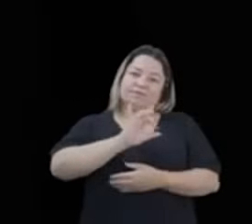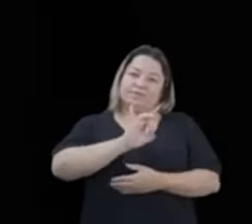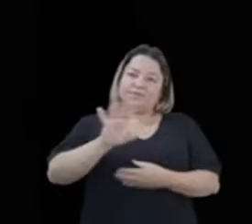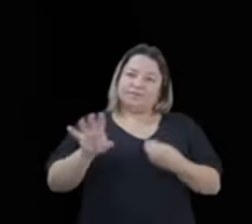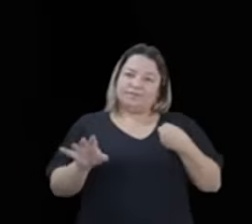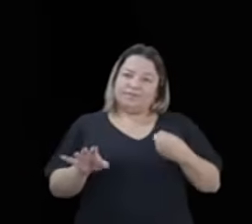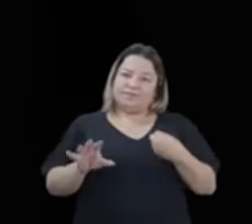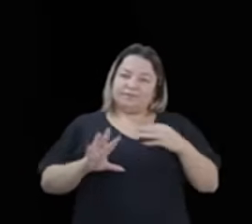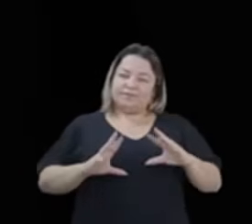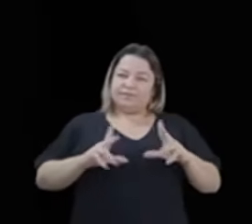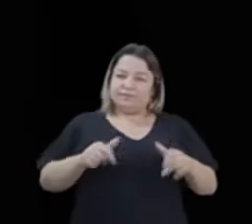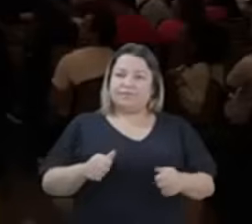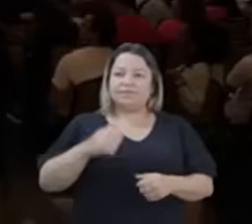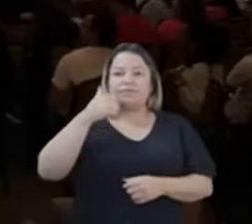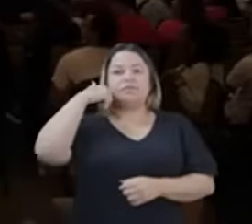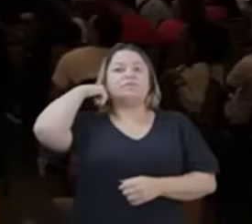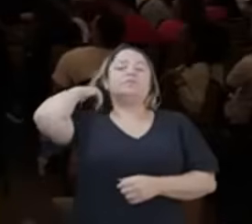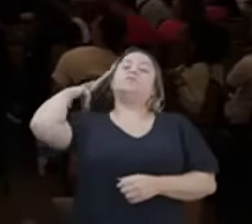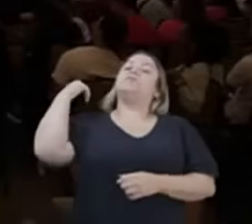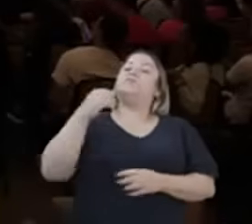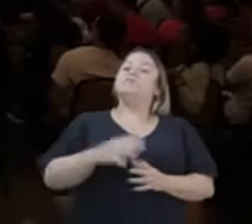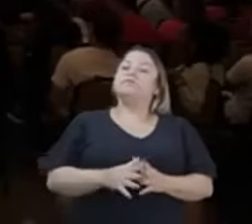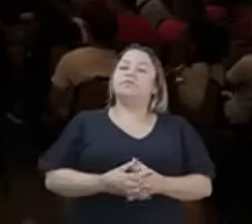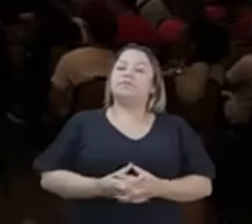todas e todos.